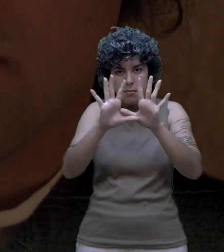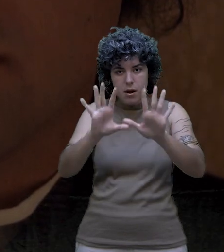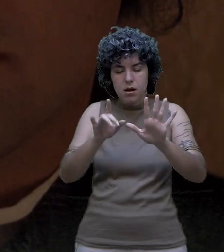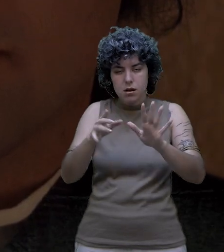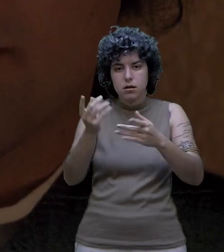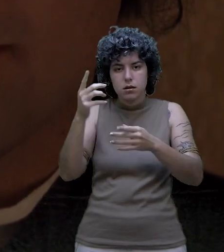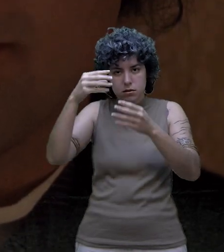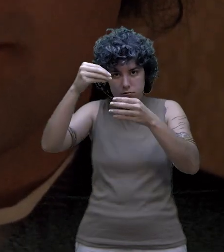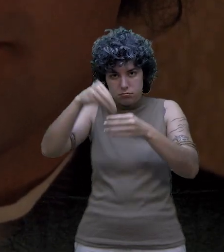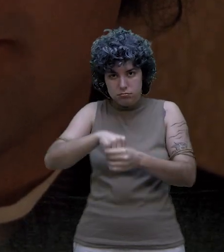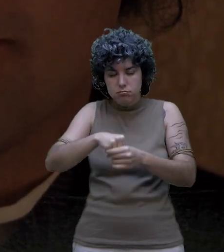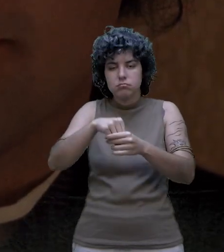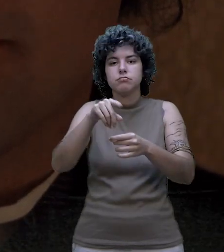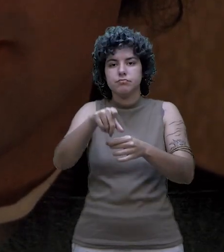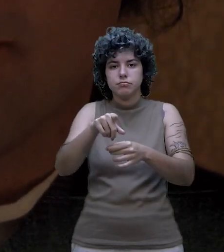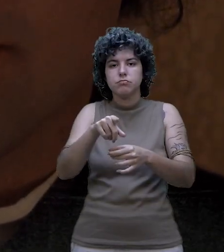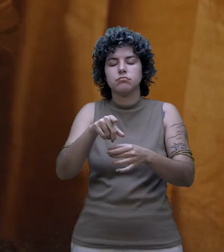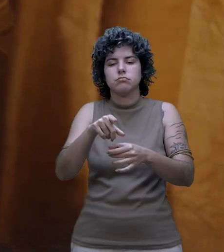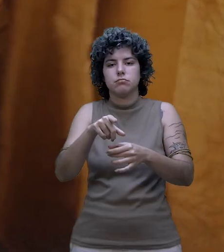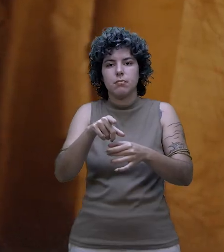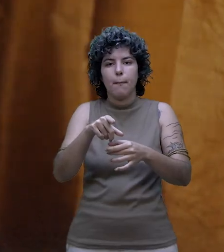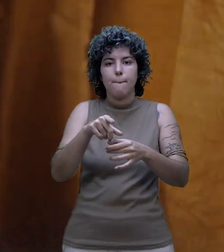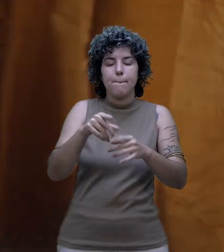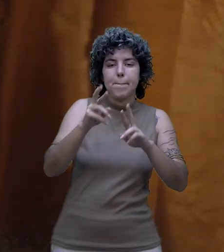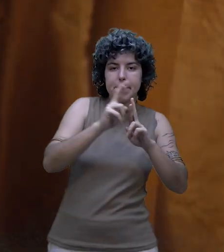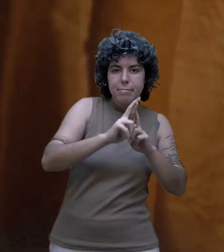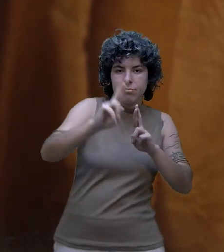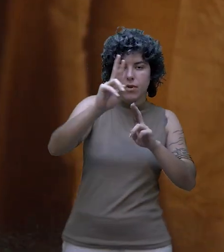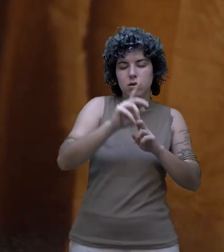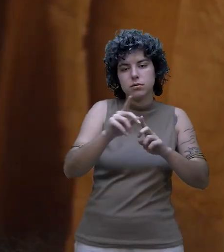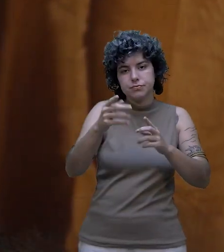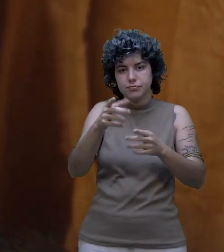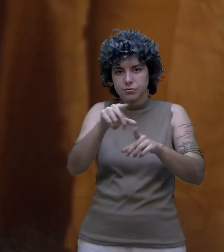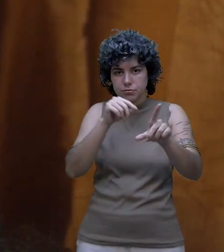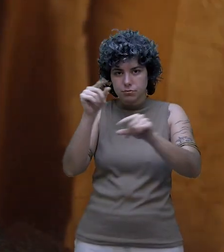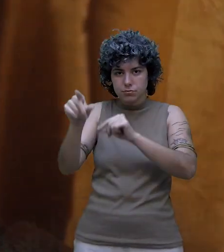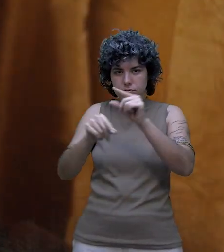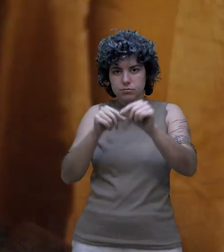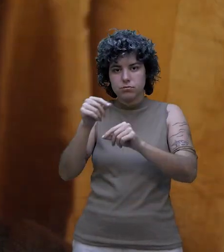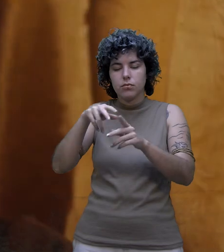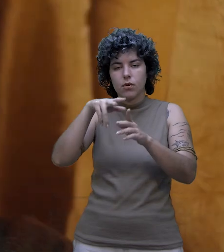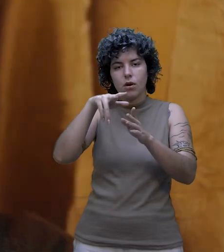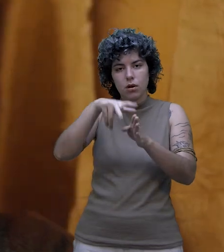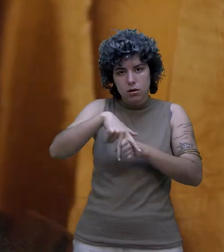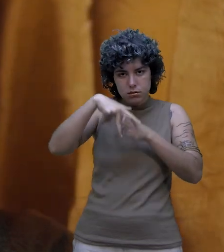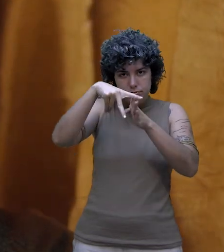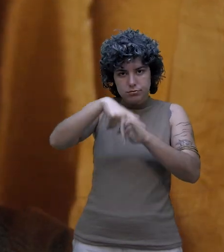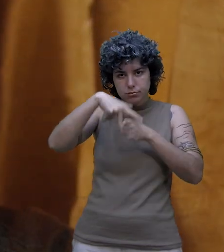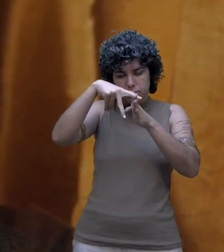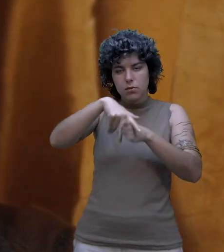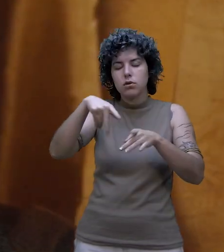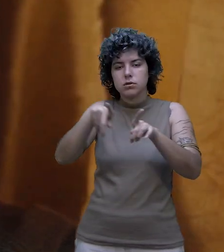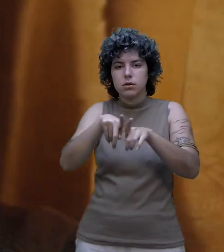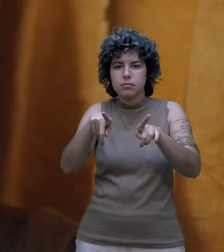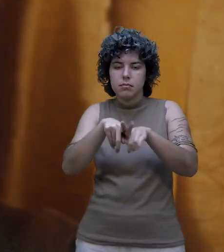aguarda a protagonista, a diretora escolhe não por acaso colocar o som de pássaros e de cavalos novamente.